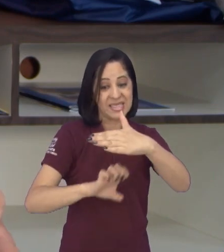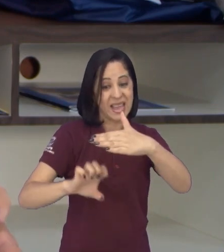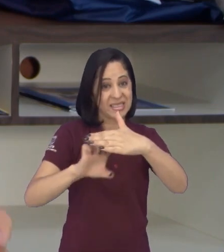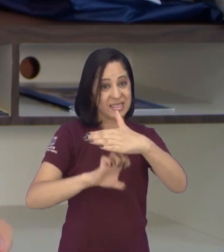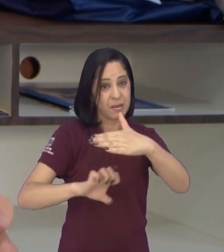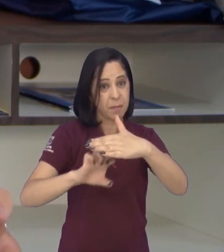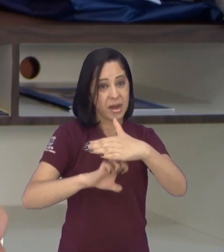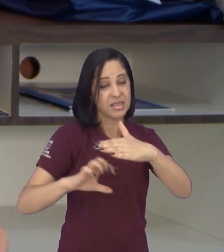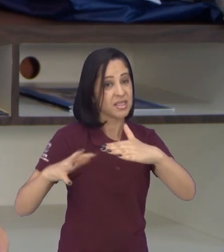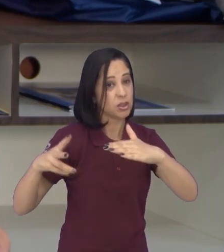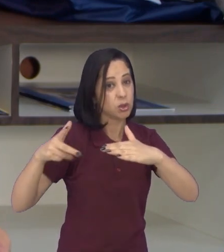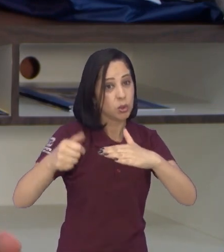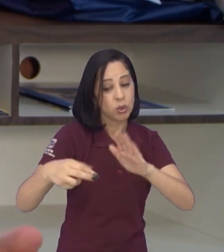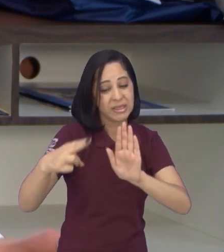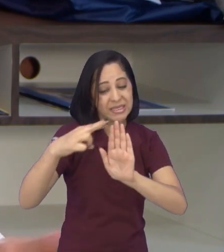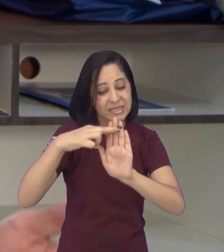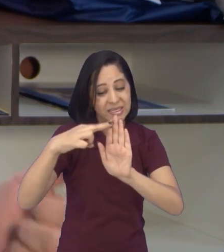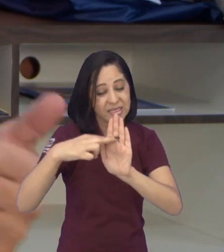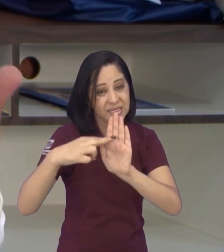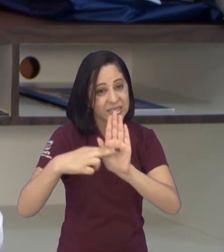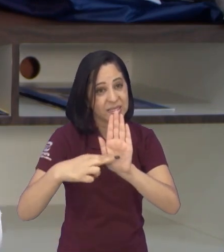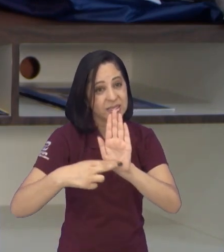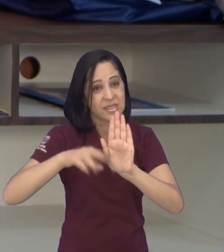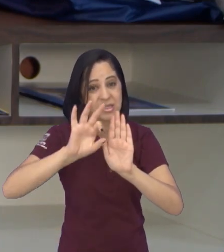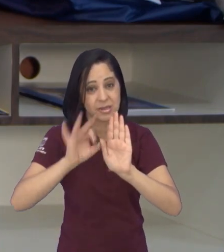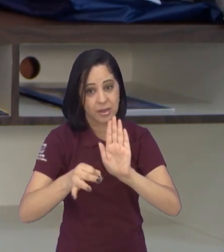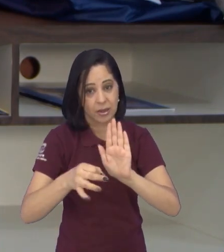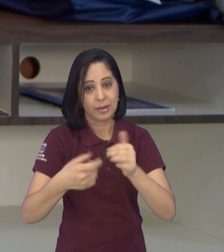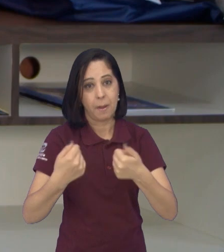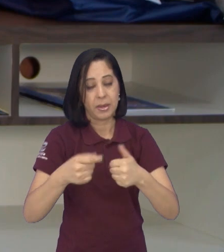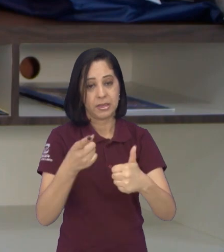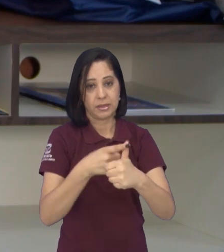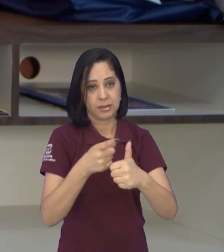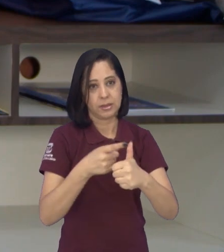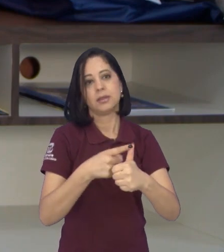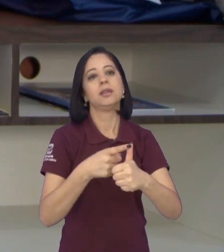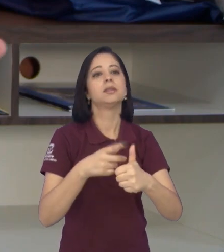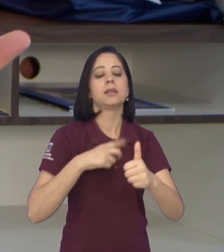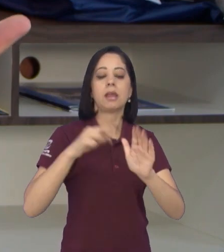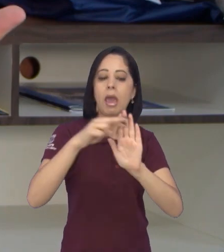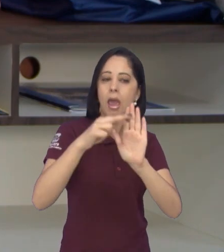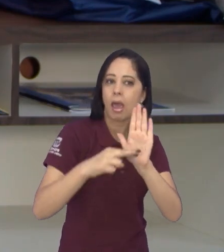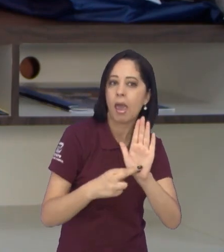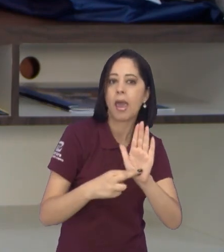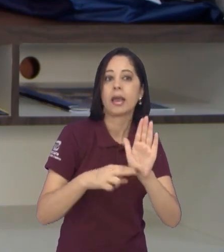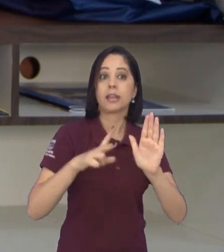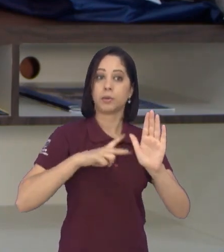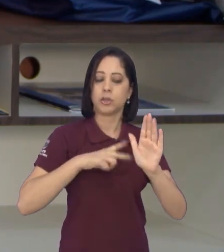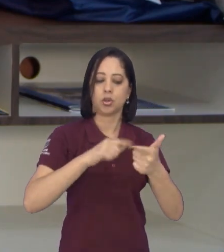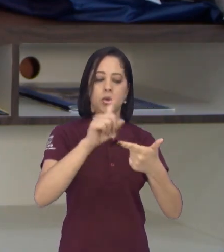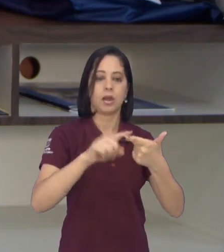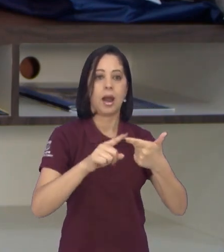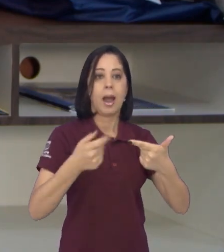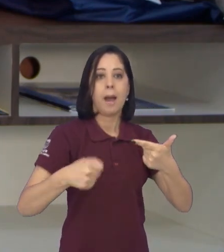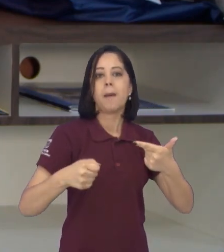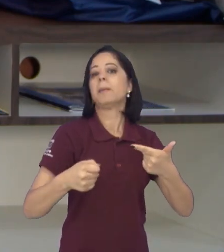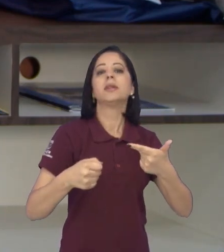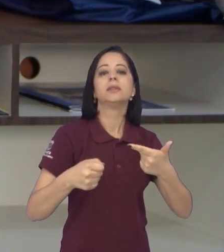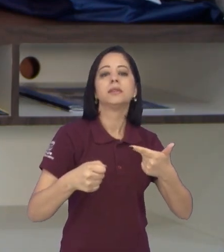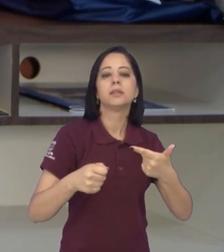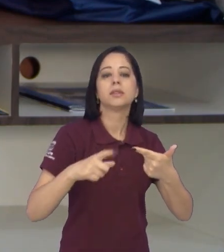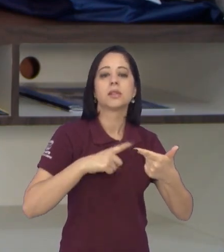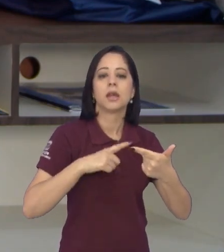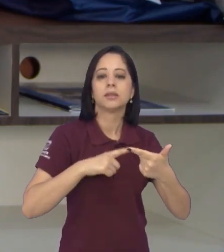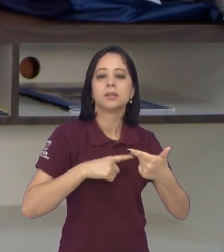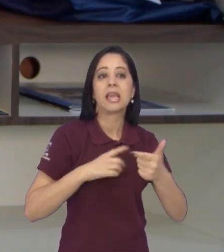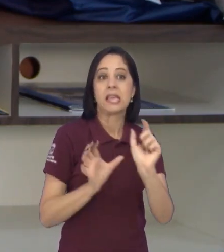estrutura multidisciplinar dos processos. Então, a empresa ela tem que ter uma política de privacidade, ela tem que ter uma base de política de governança, ela tem que ter uma